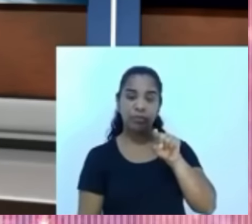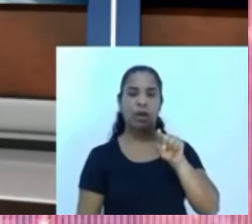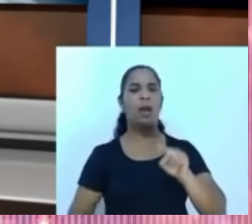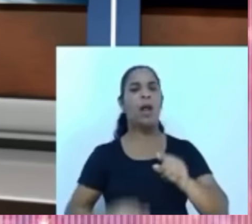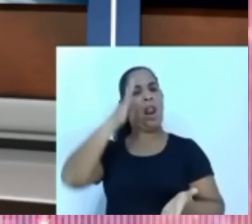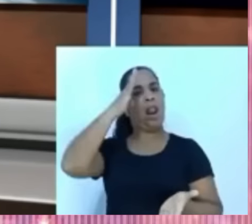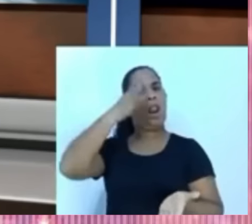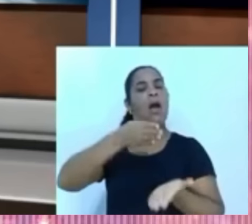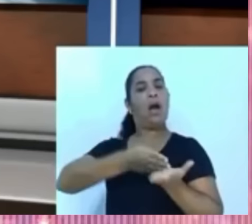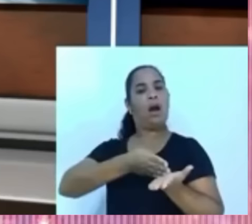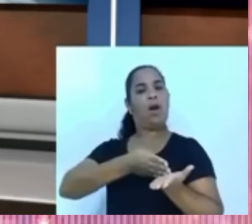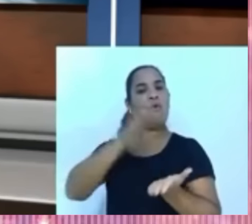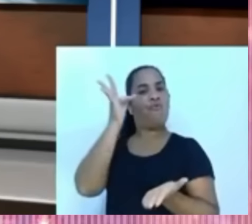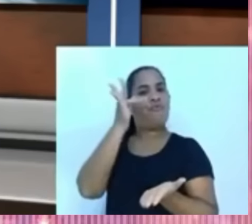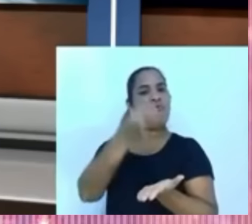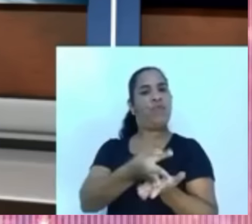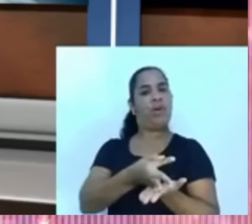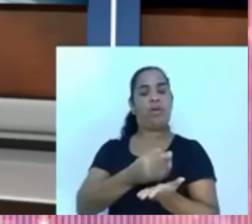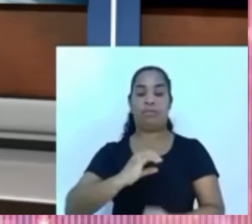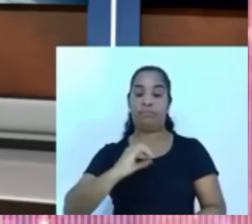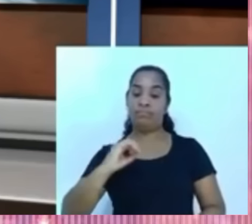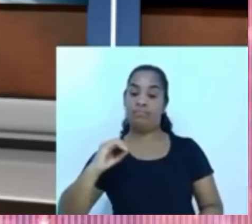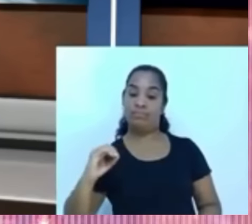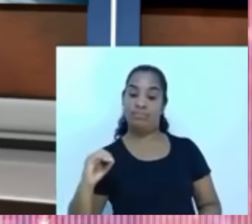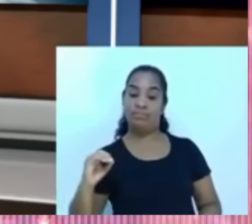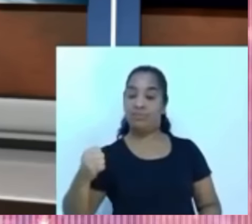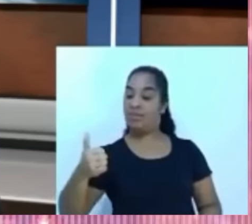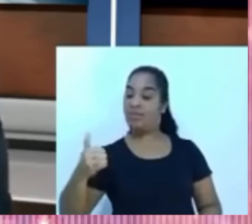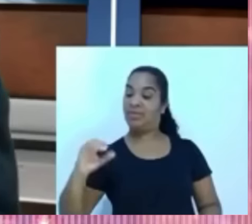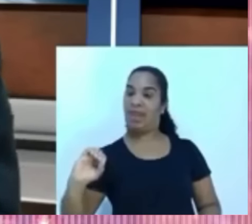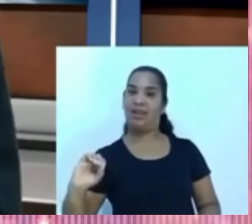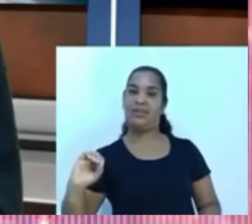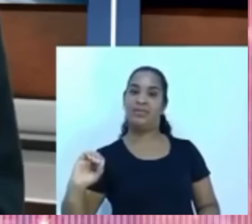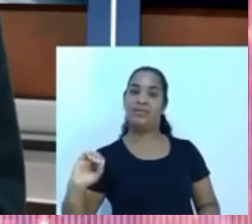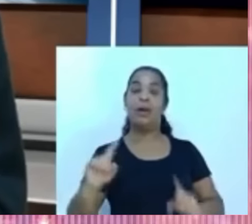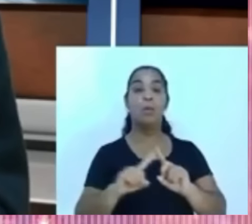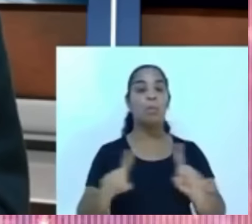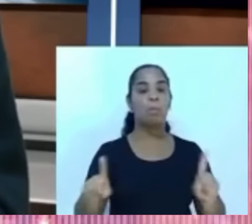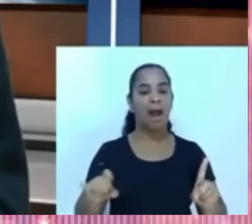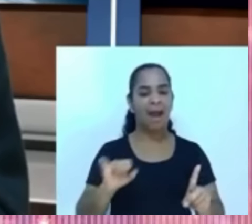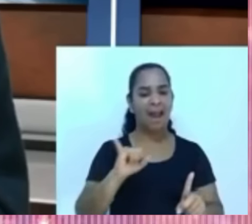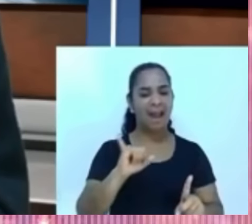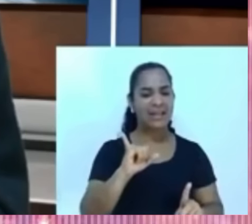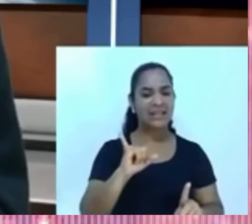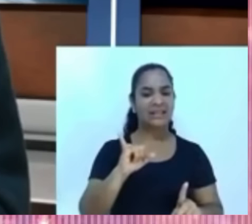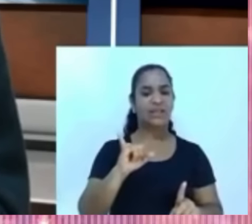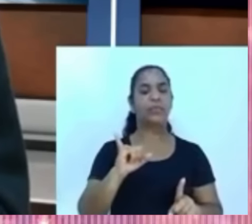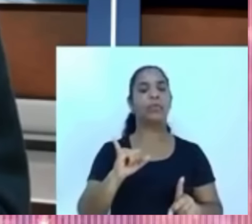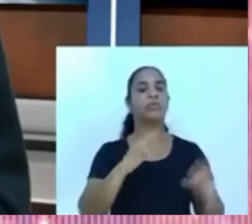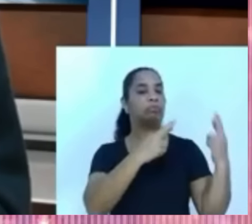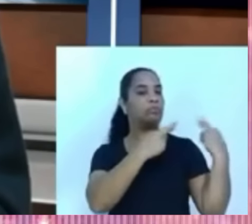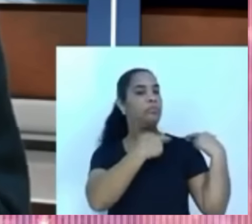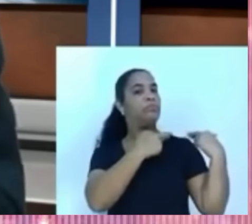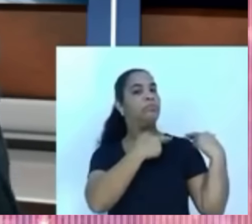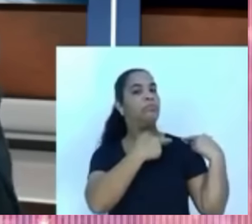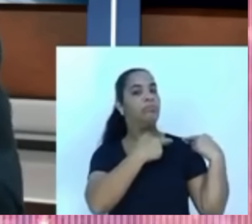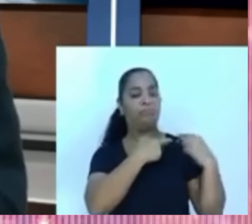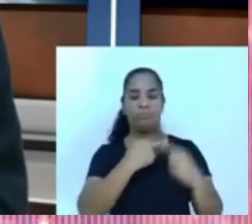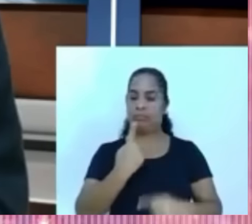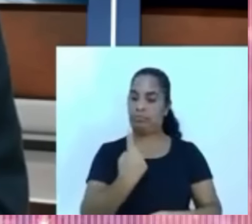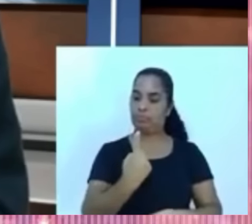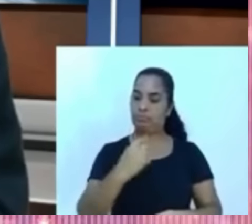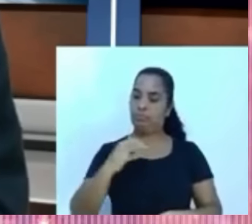coloque um zero ao lado do e você vale 10 mas se você é cumpridor dos seus deveres mais um zero e